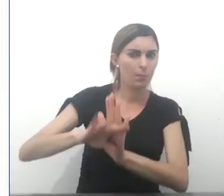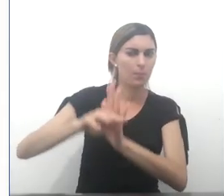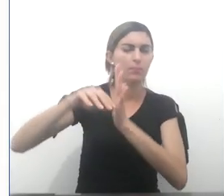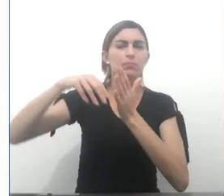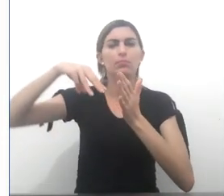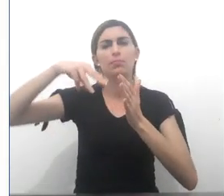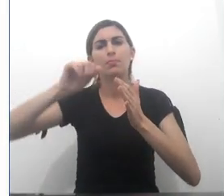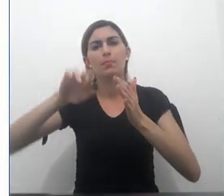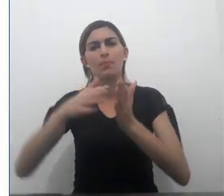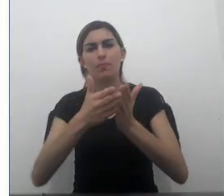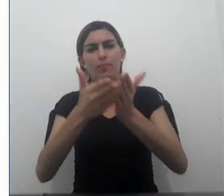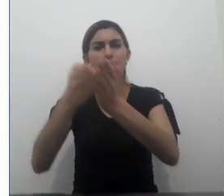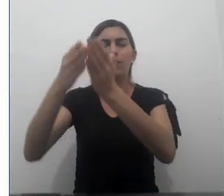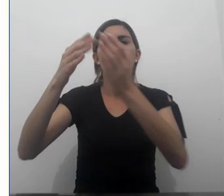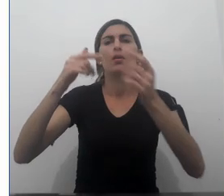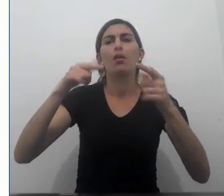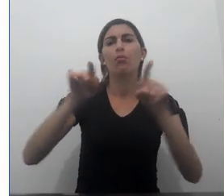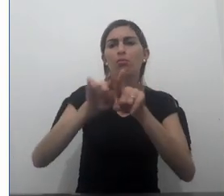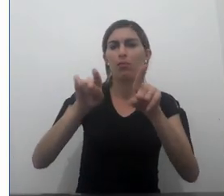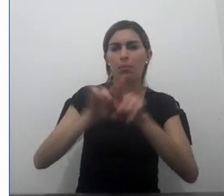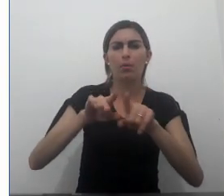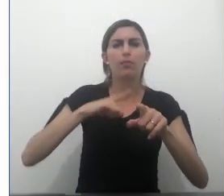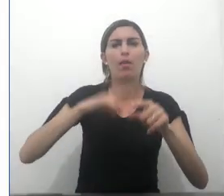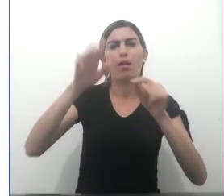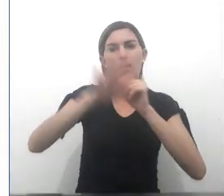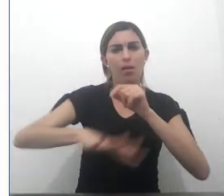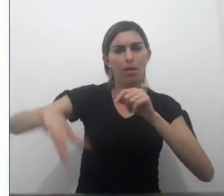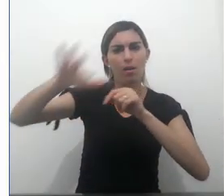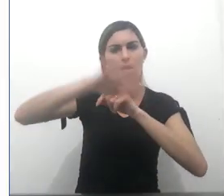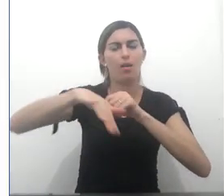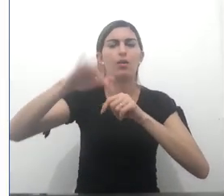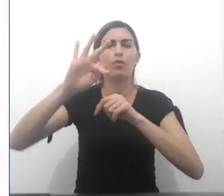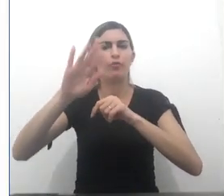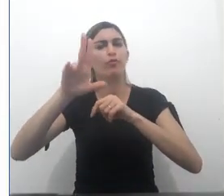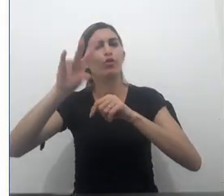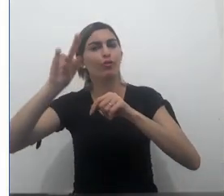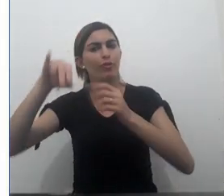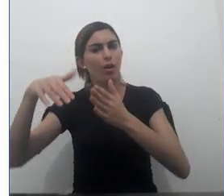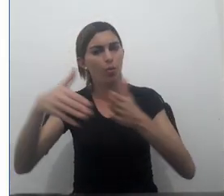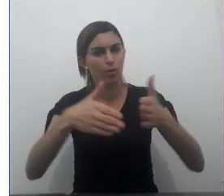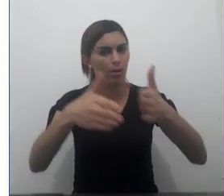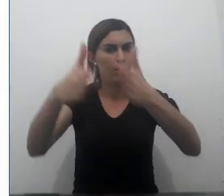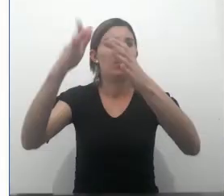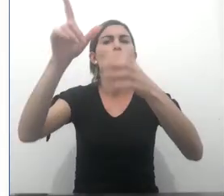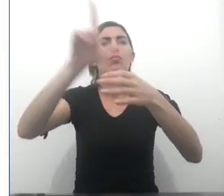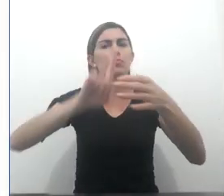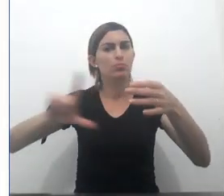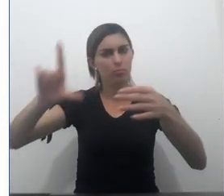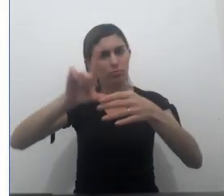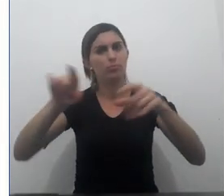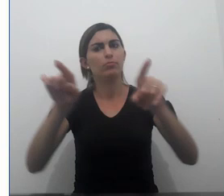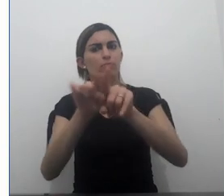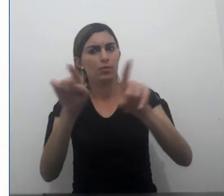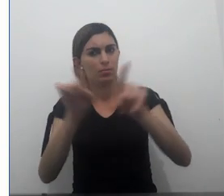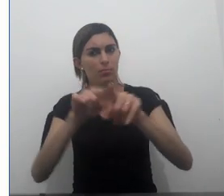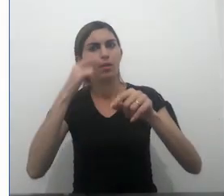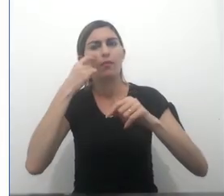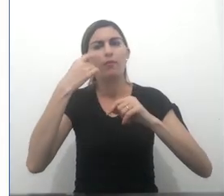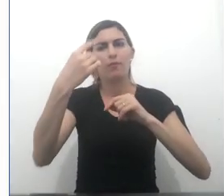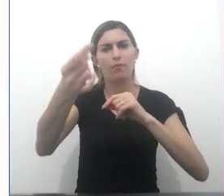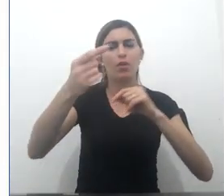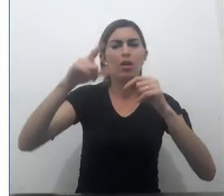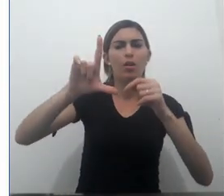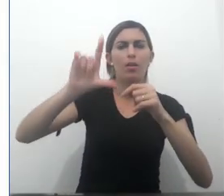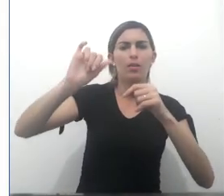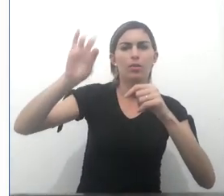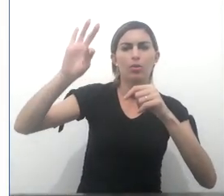questão marinha, né? Existem também portos nas áreas fluviais e lacustres, tá? Então a gente está vendo